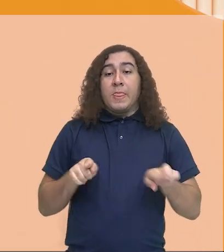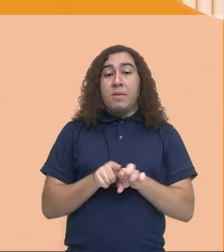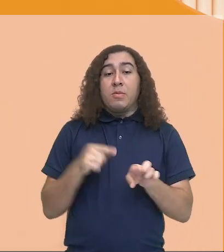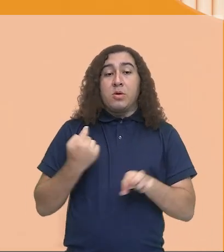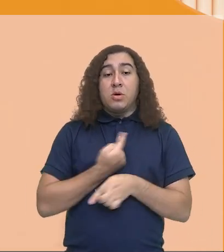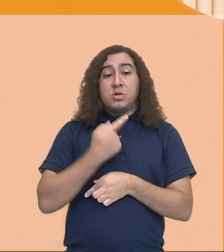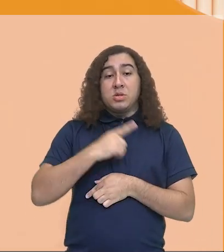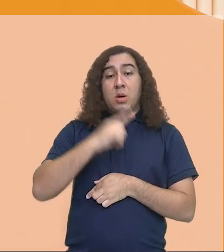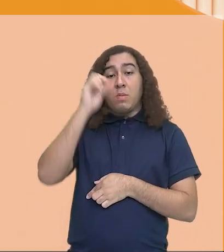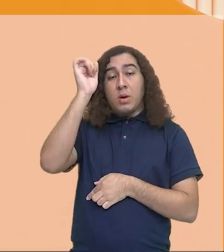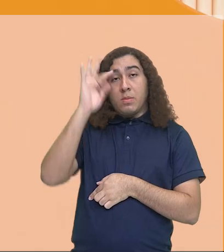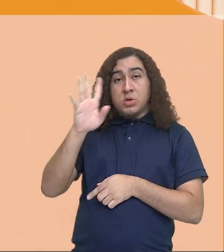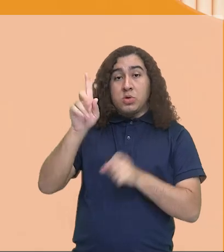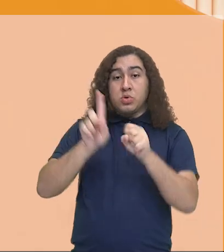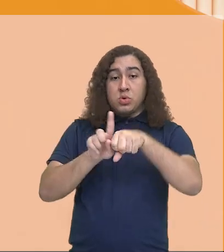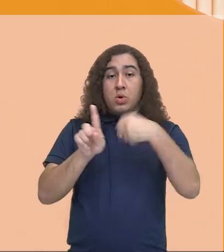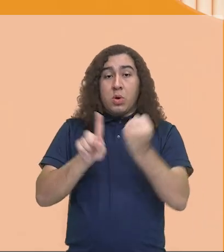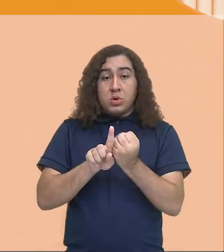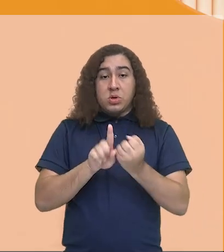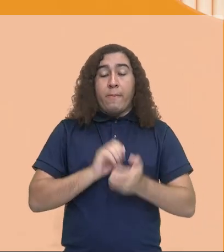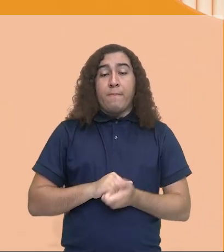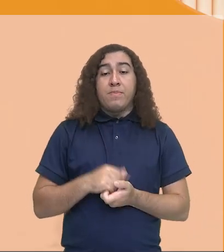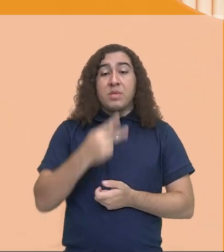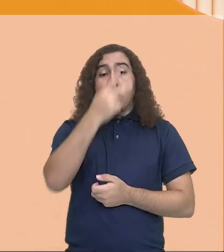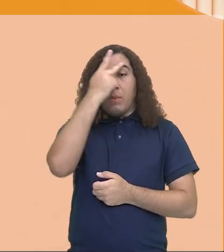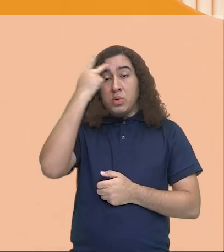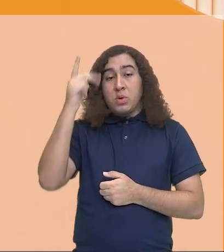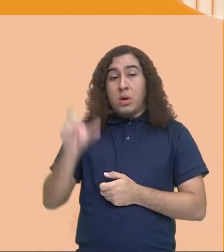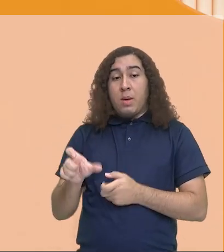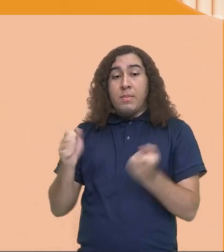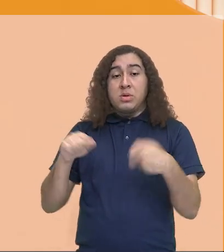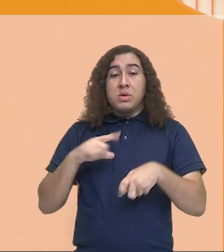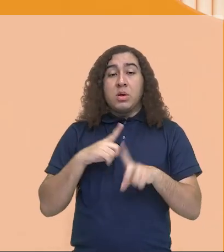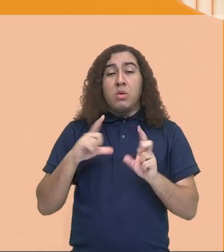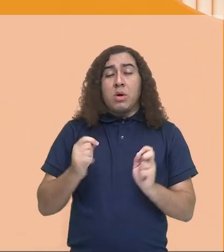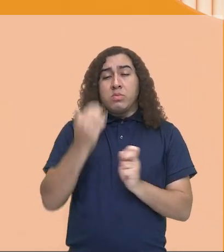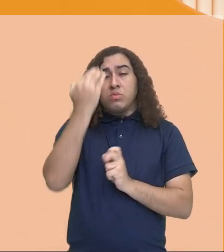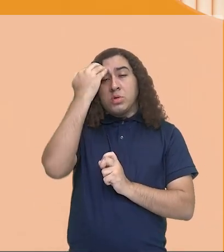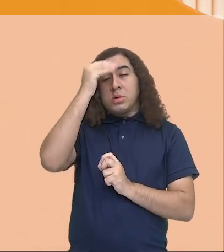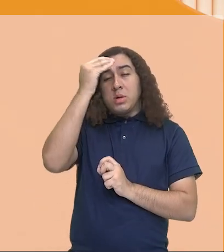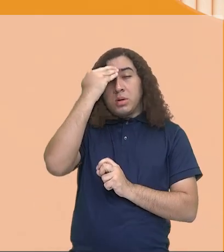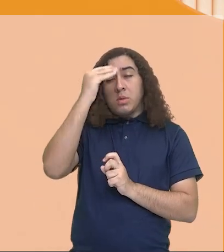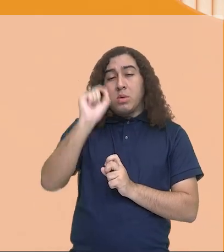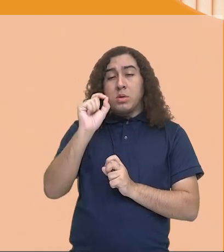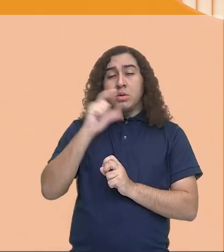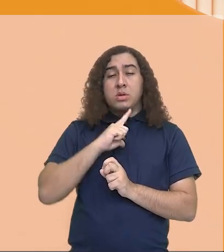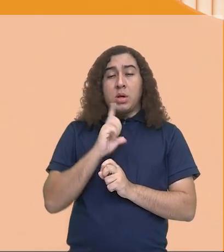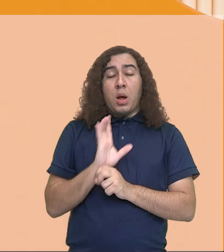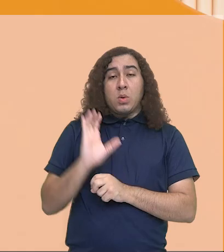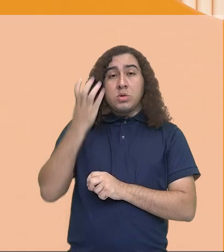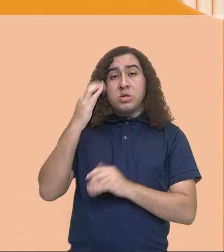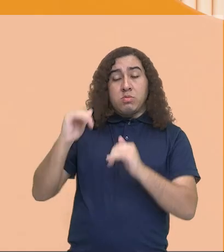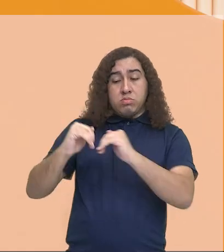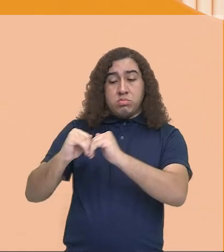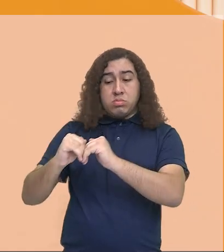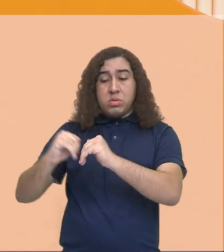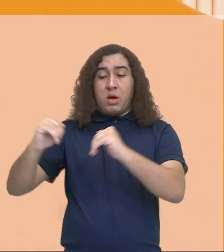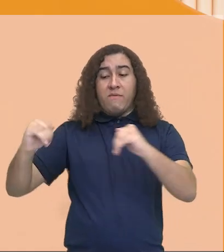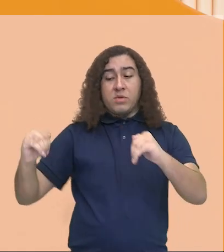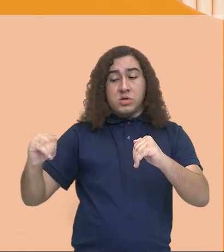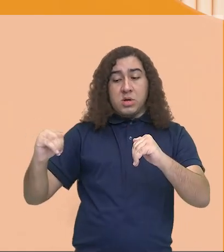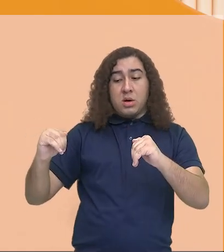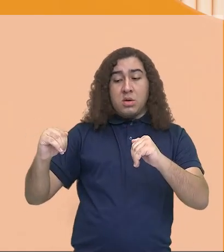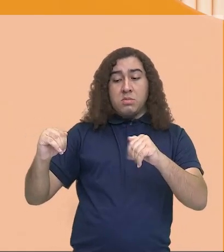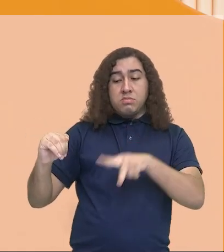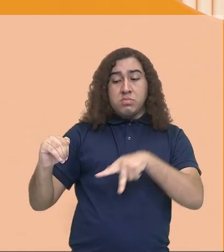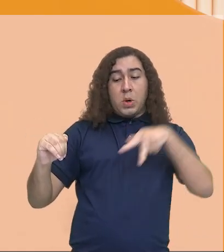uma imaginação sociológica, uma pessoa deve ser capaz de se afastar da situação